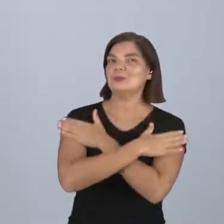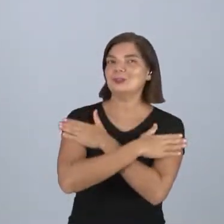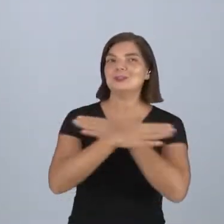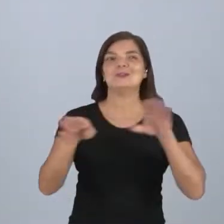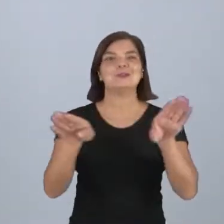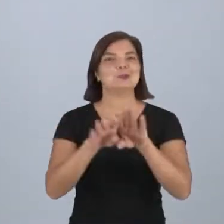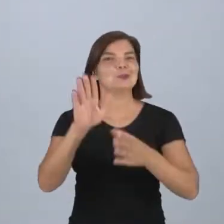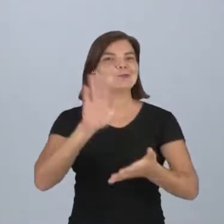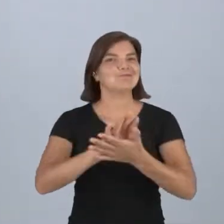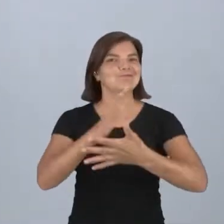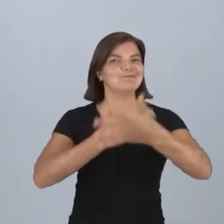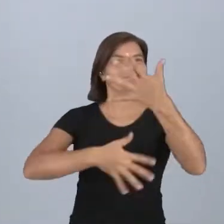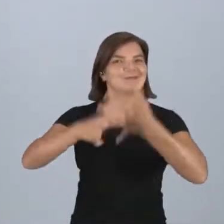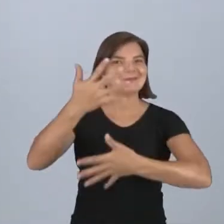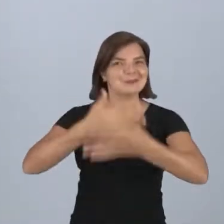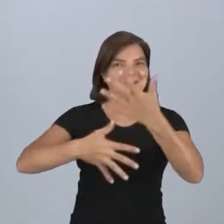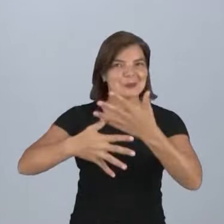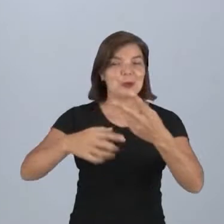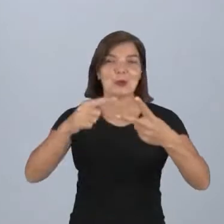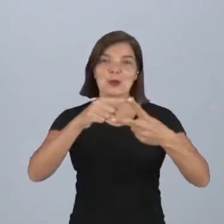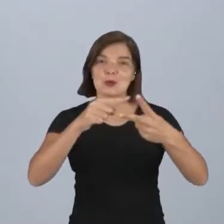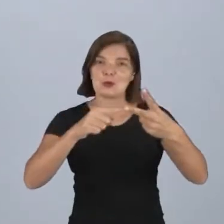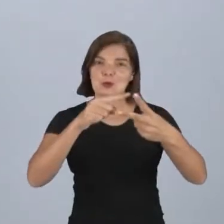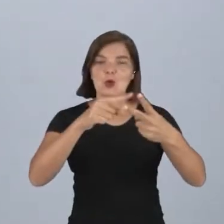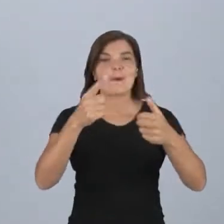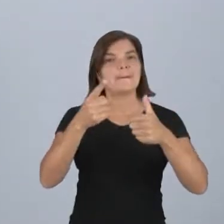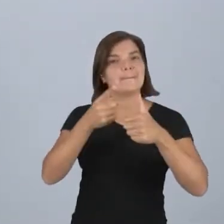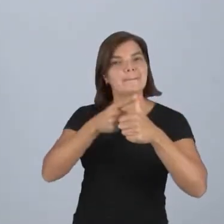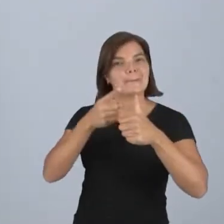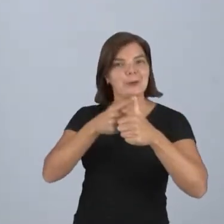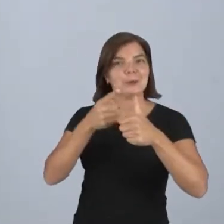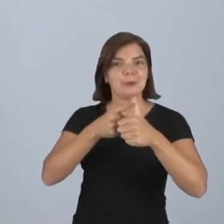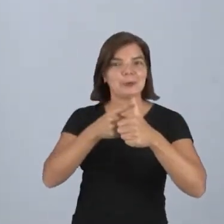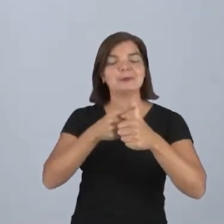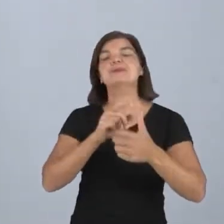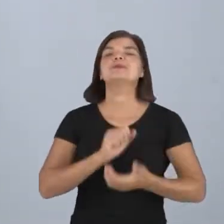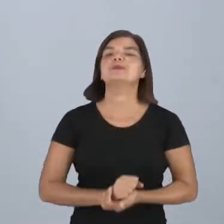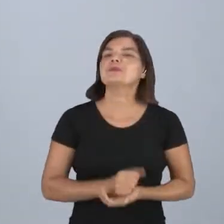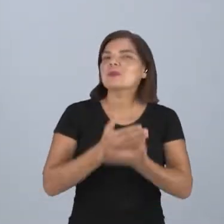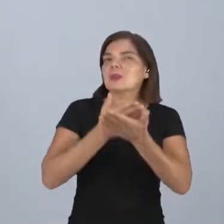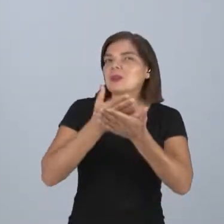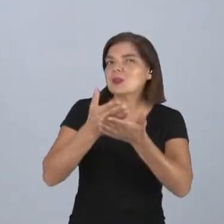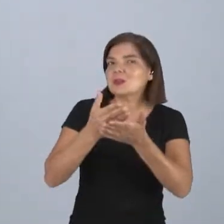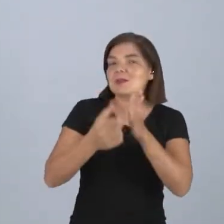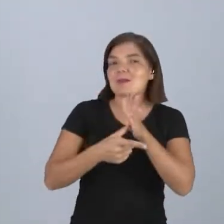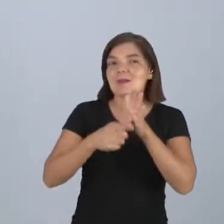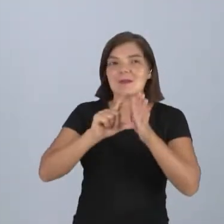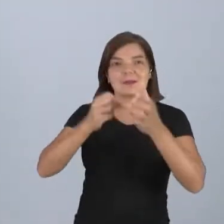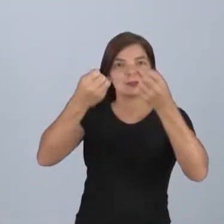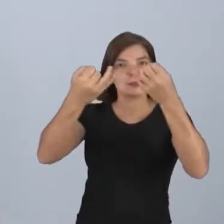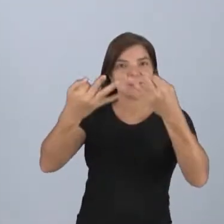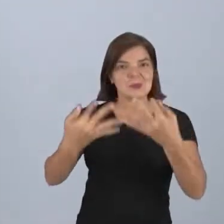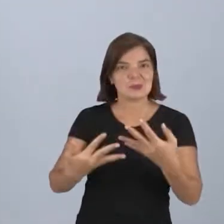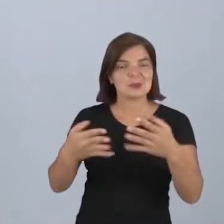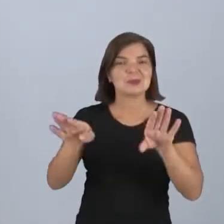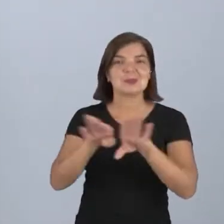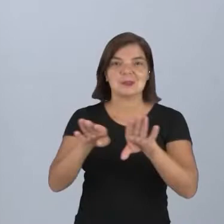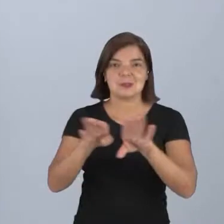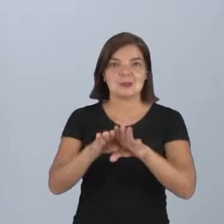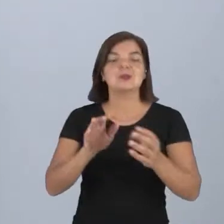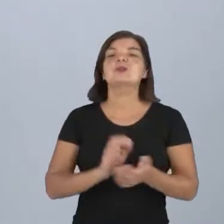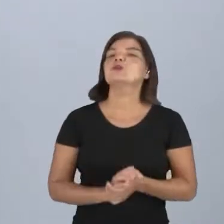ok? A gente vai dividir nossa aula em duas partes, essa vai ser a parte 1. E a gente vai iniciar, antes de falar sobre os holidays